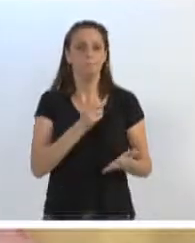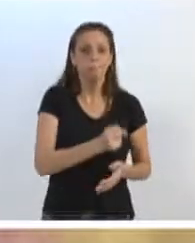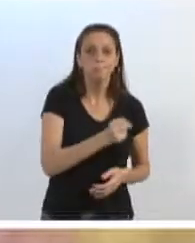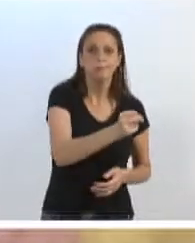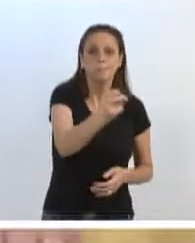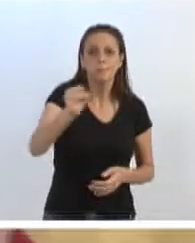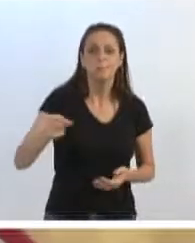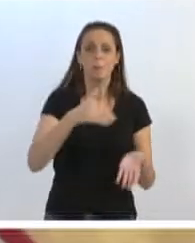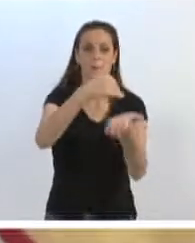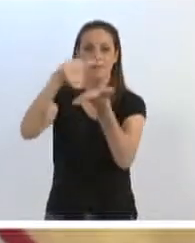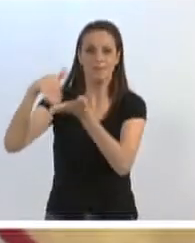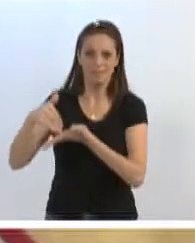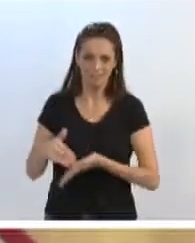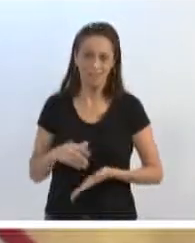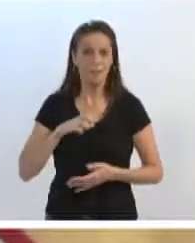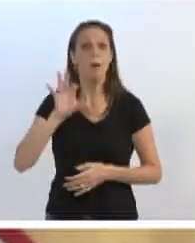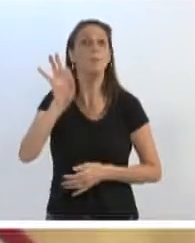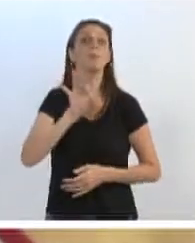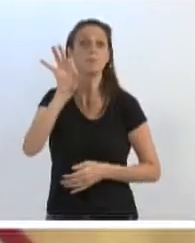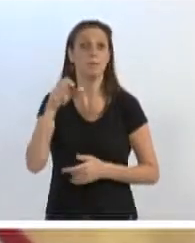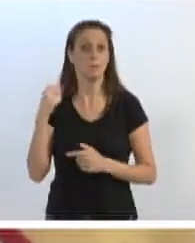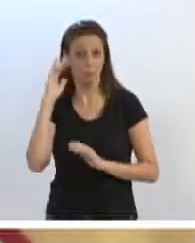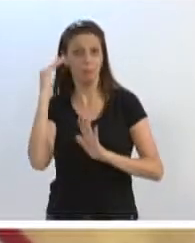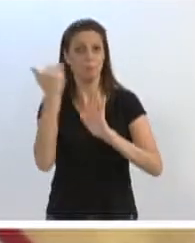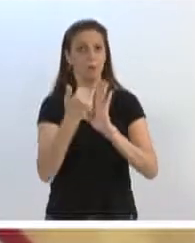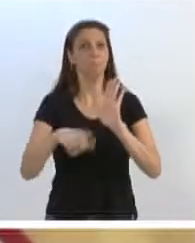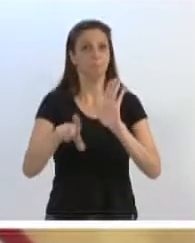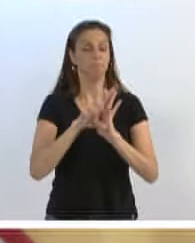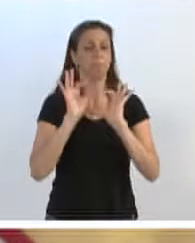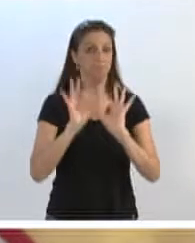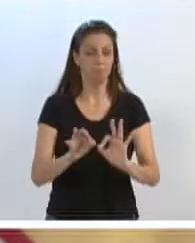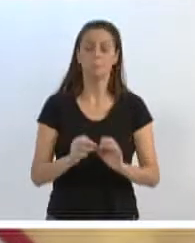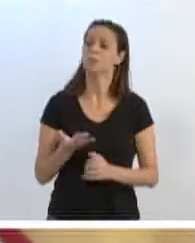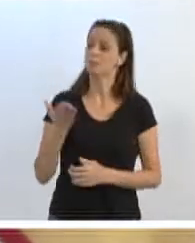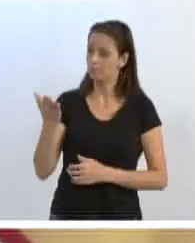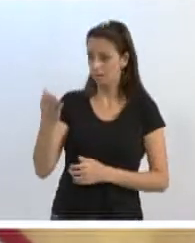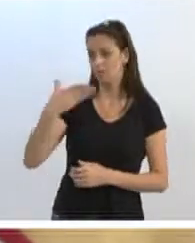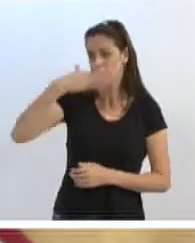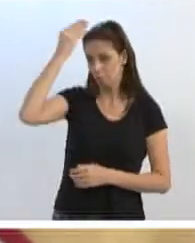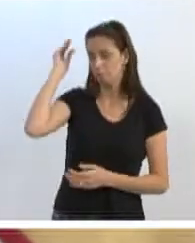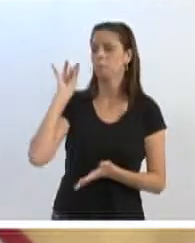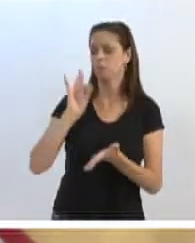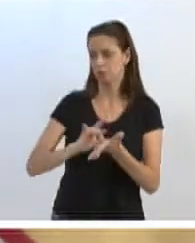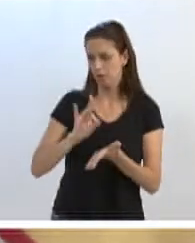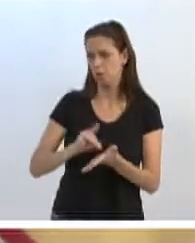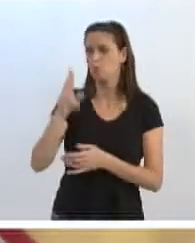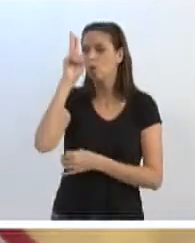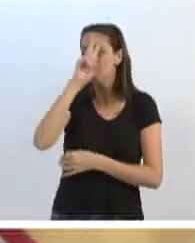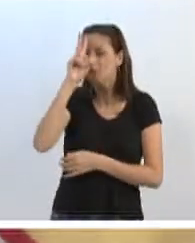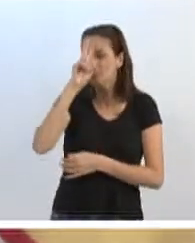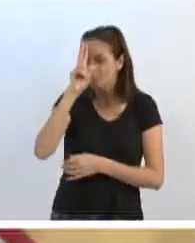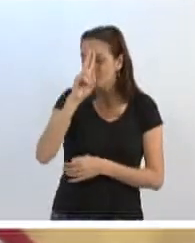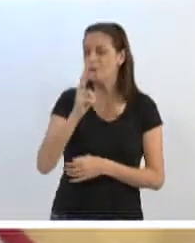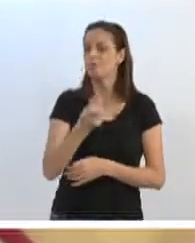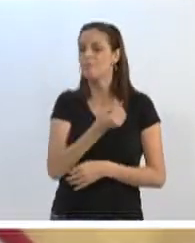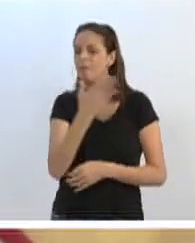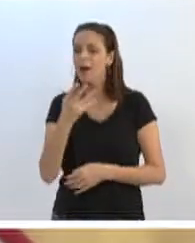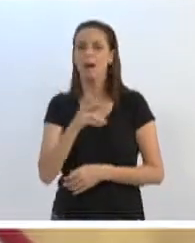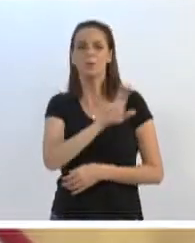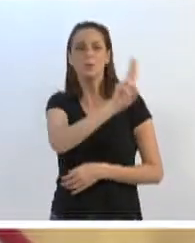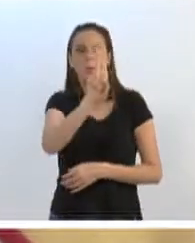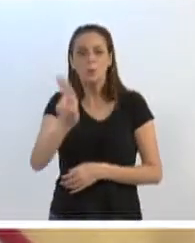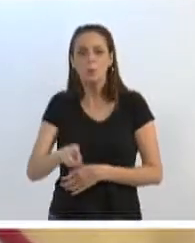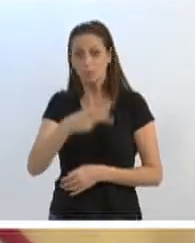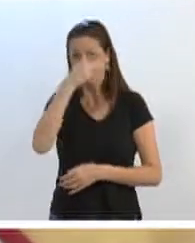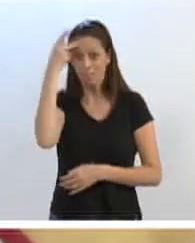vereador matias né você lembrou muito bem a ele e colegas que ocupam sem dúvida nenhuma os cargos importantes na gestão mas eu digo que